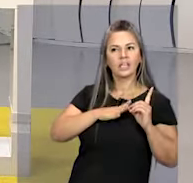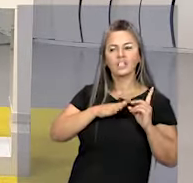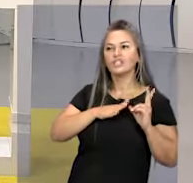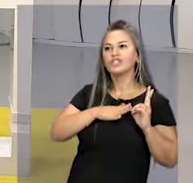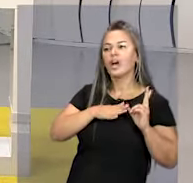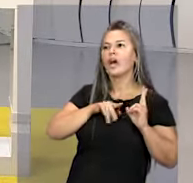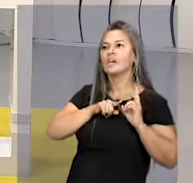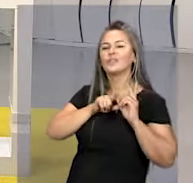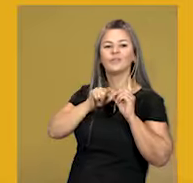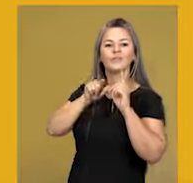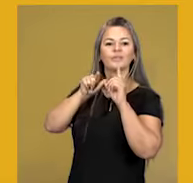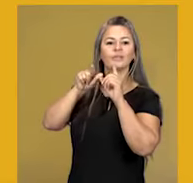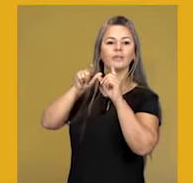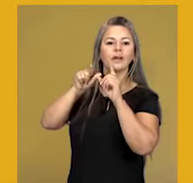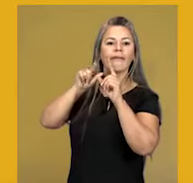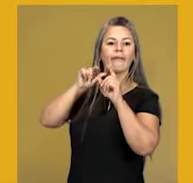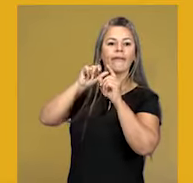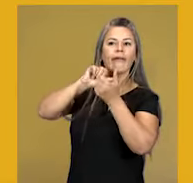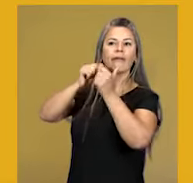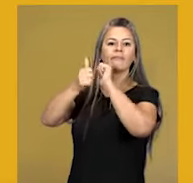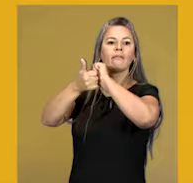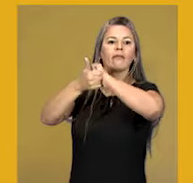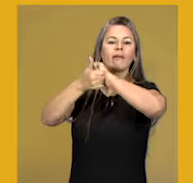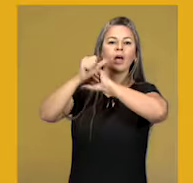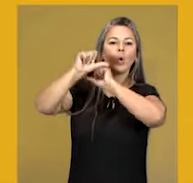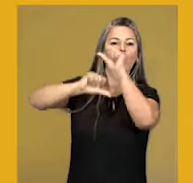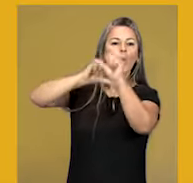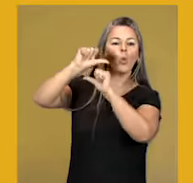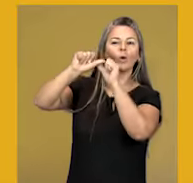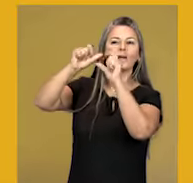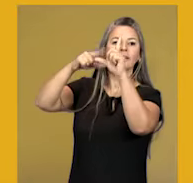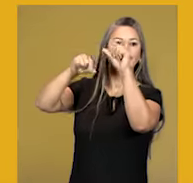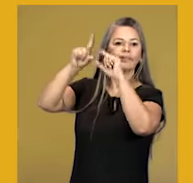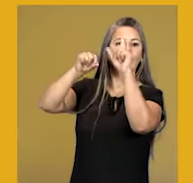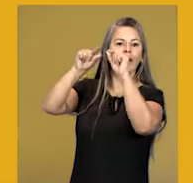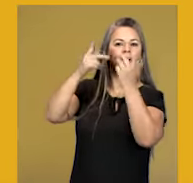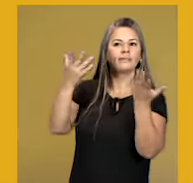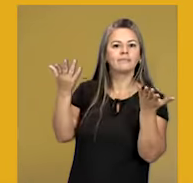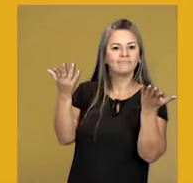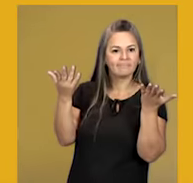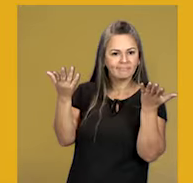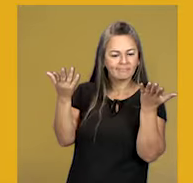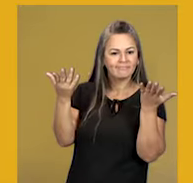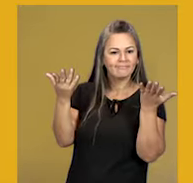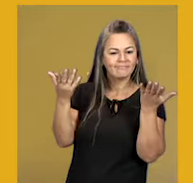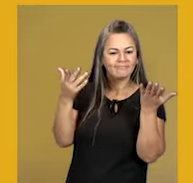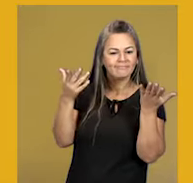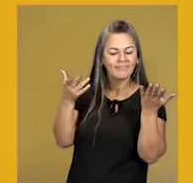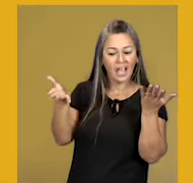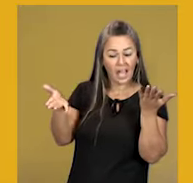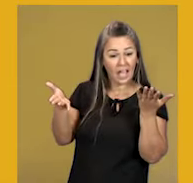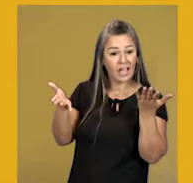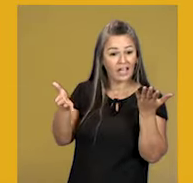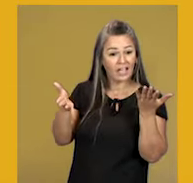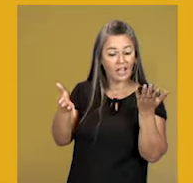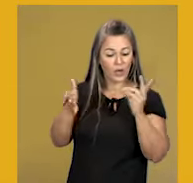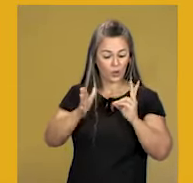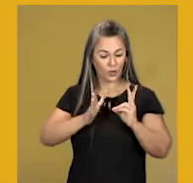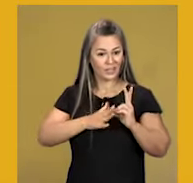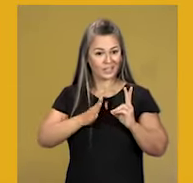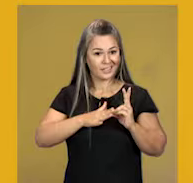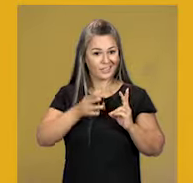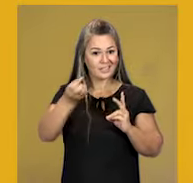virava estrela. E assim, os indígenas explicavam a